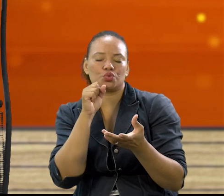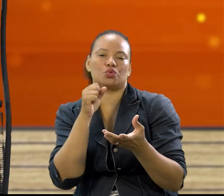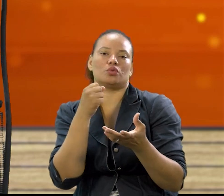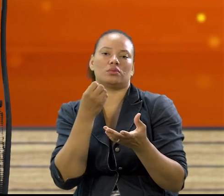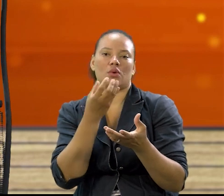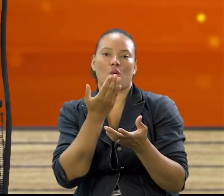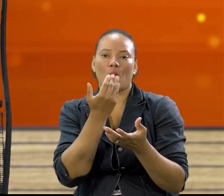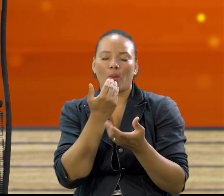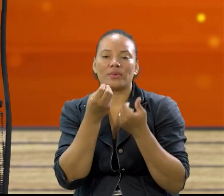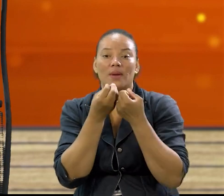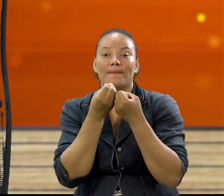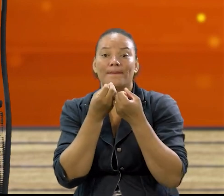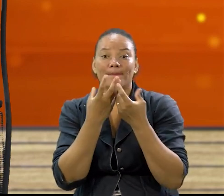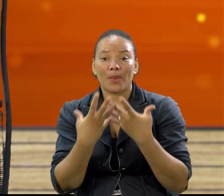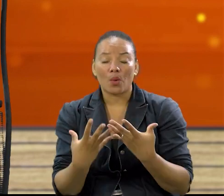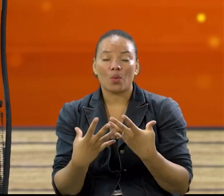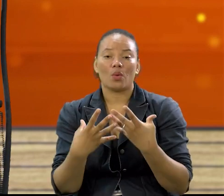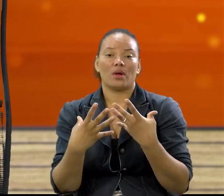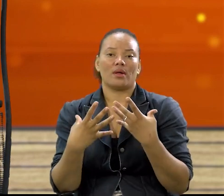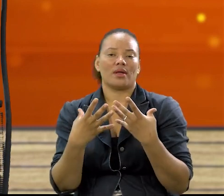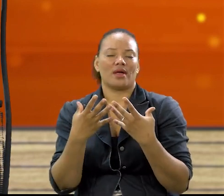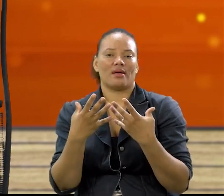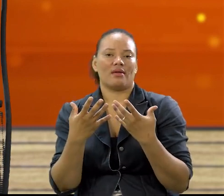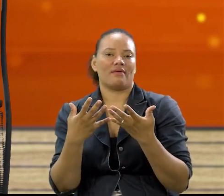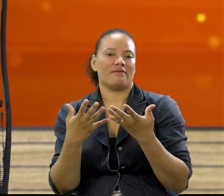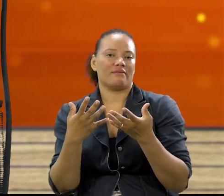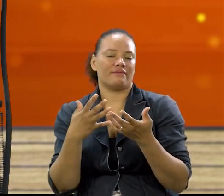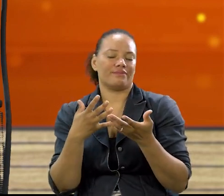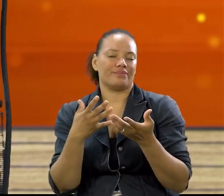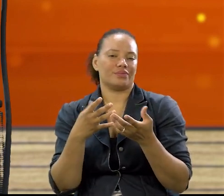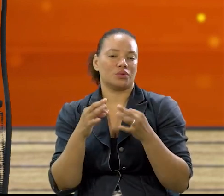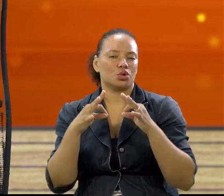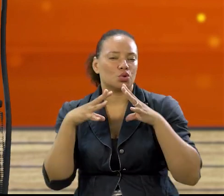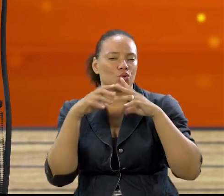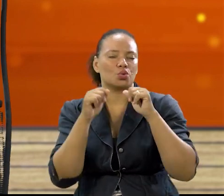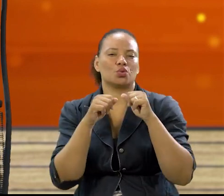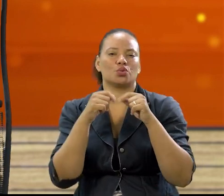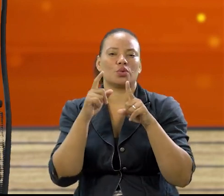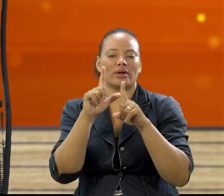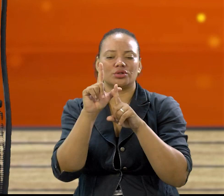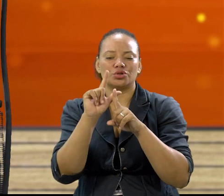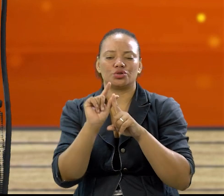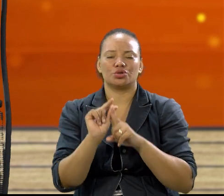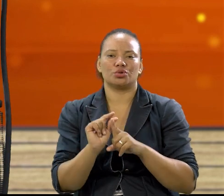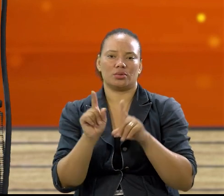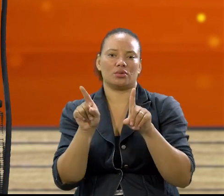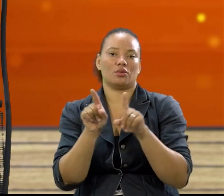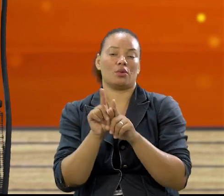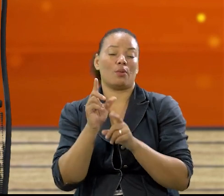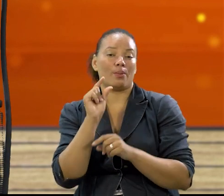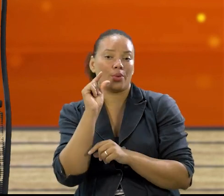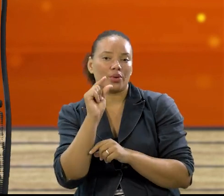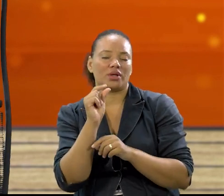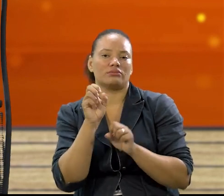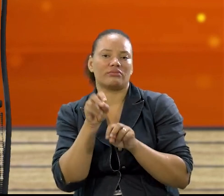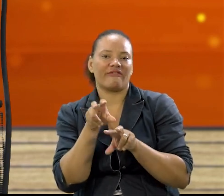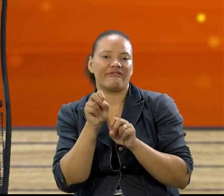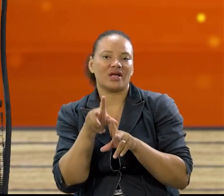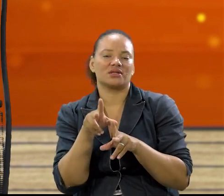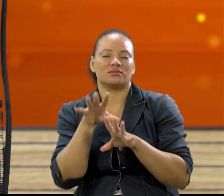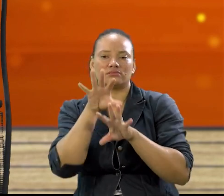uma boa alimentação porque tudo isso implica em diminuir os casos de dessas infecções